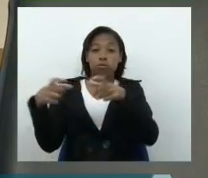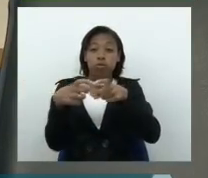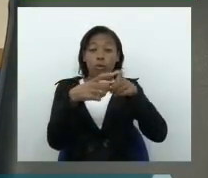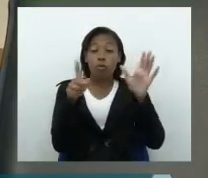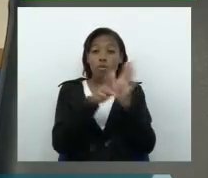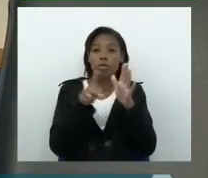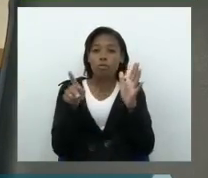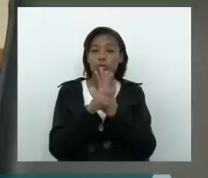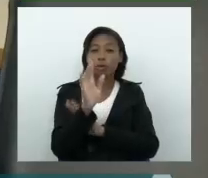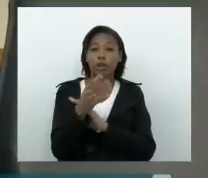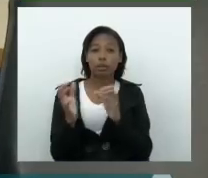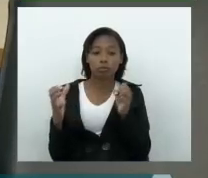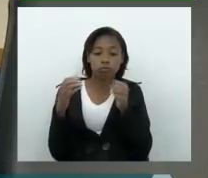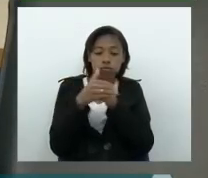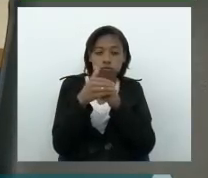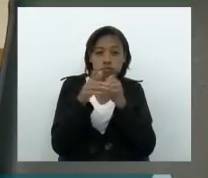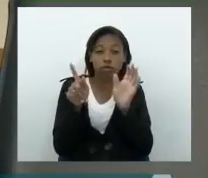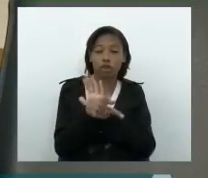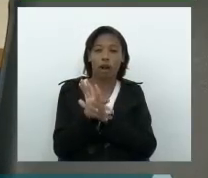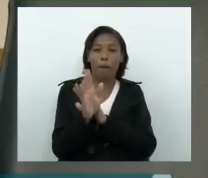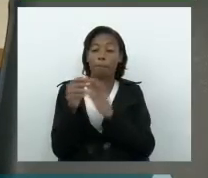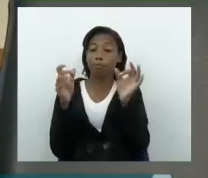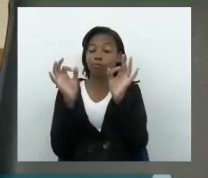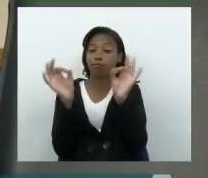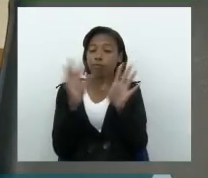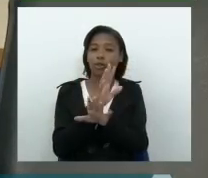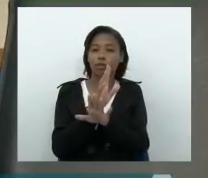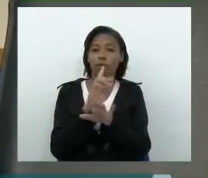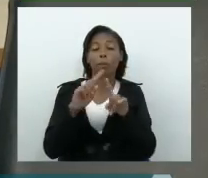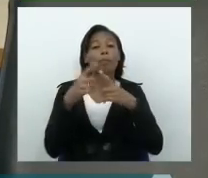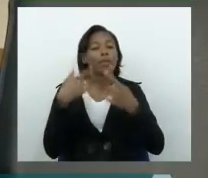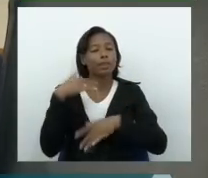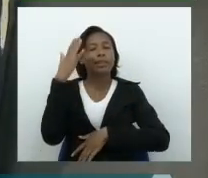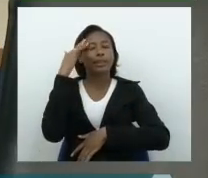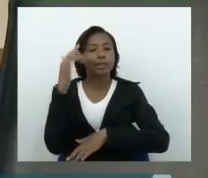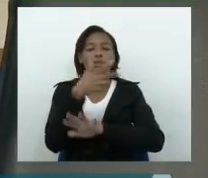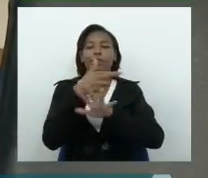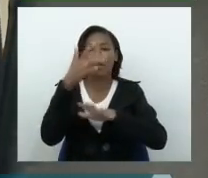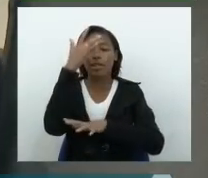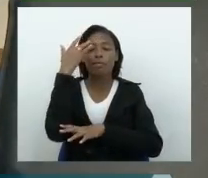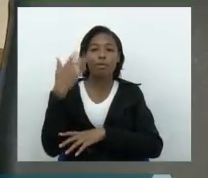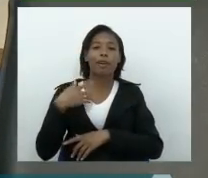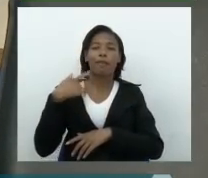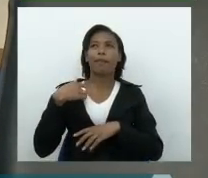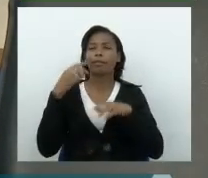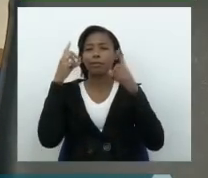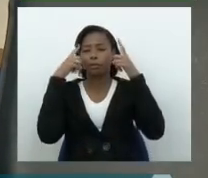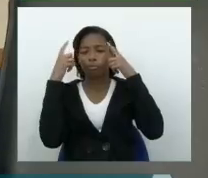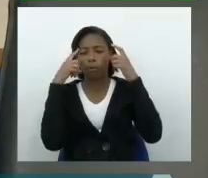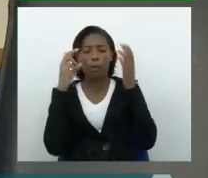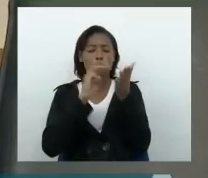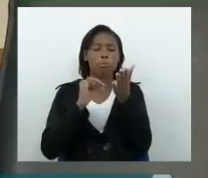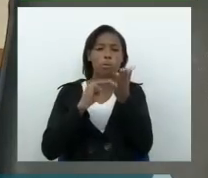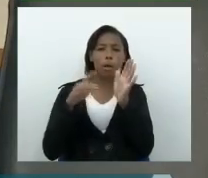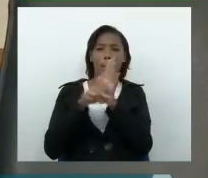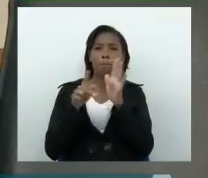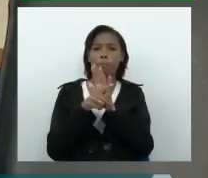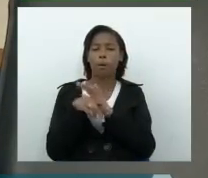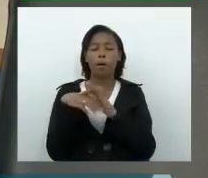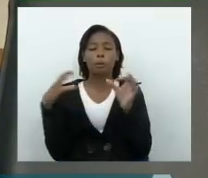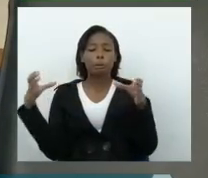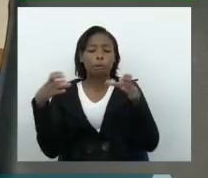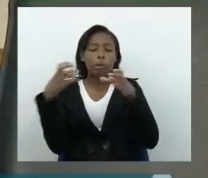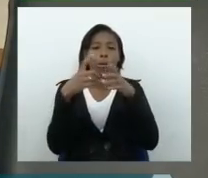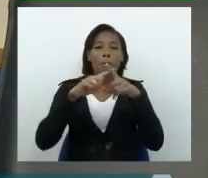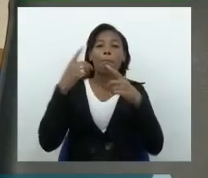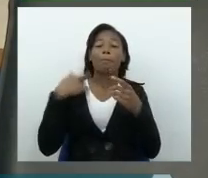estão mancomunados com o imperialismo. Eu sei que muita gente diz que isso é teoria da conspiração, mas não é. Existe